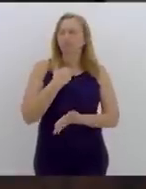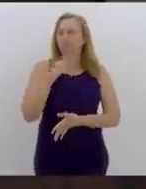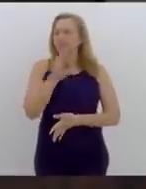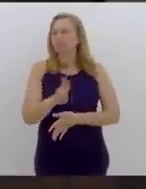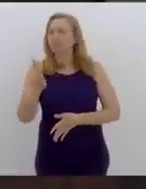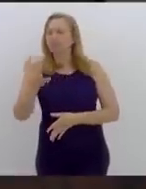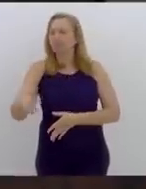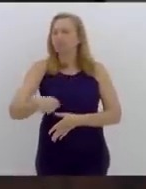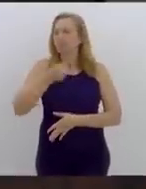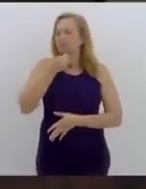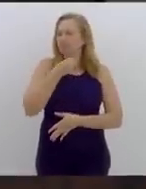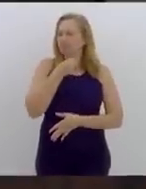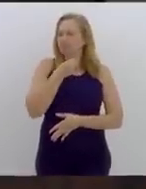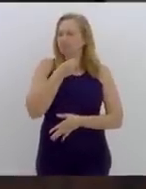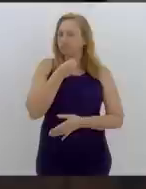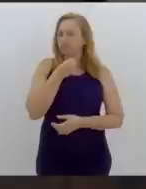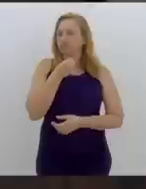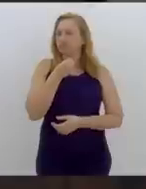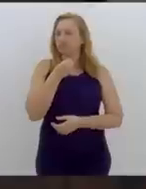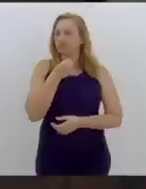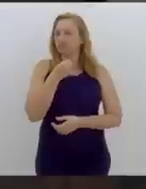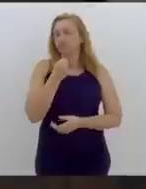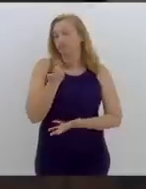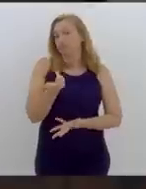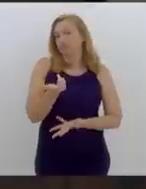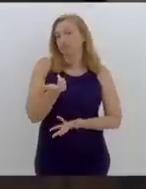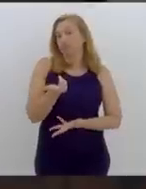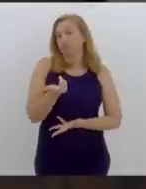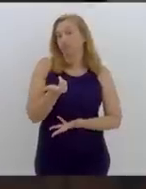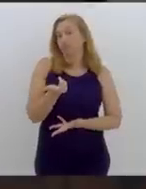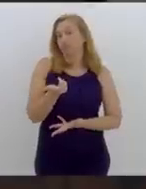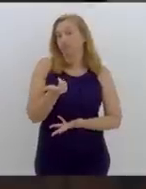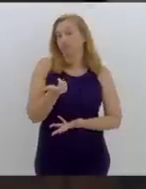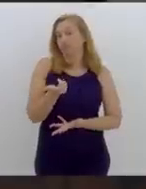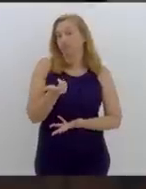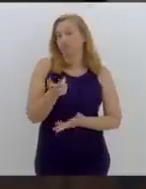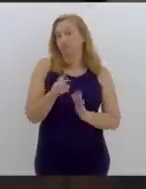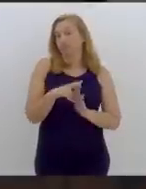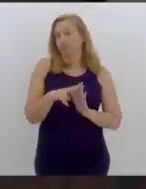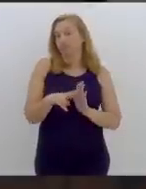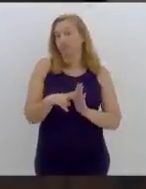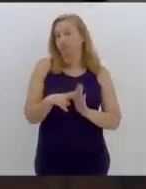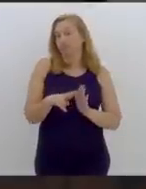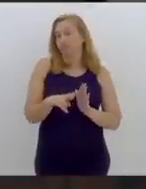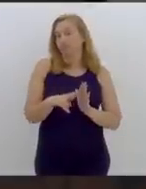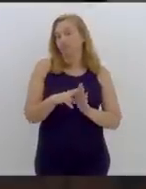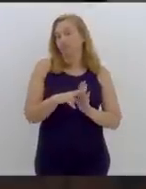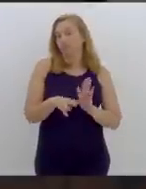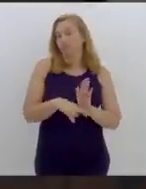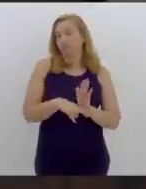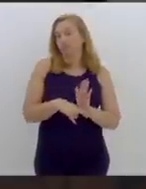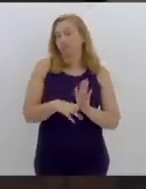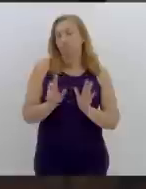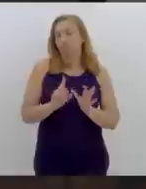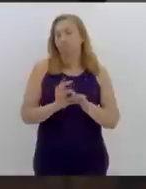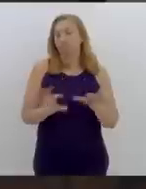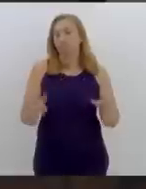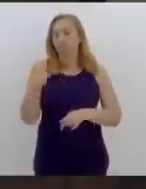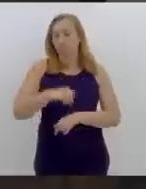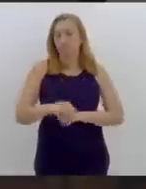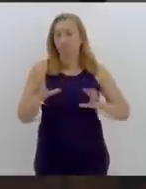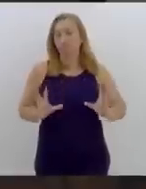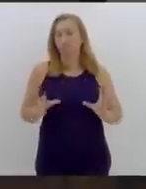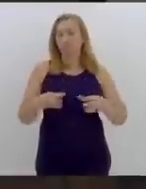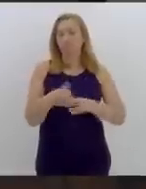ali o microfone e quando nós estamos aqui porque o regulamento não permite o Regimento não permite mas aqui na audiência pública